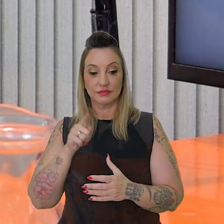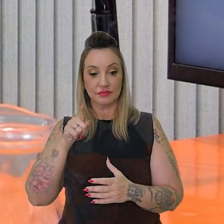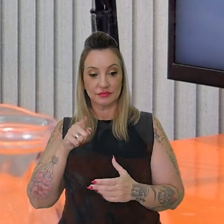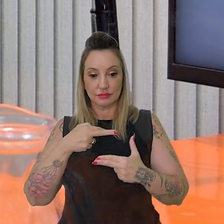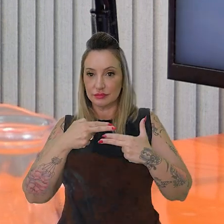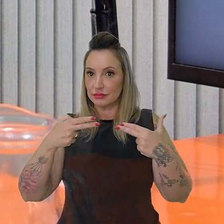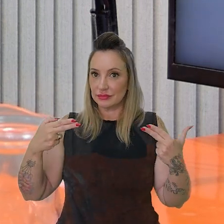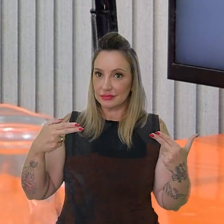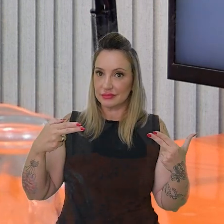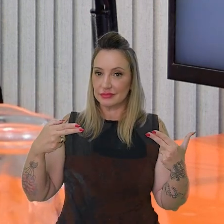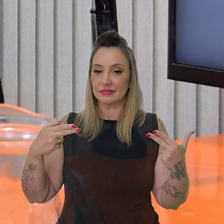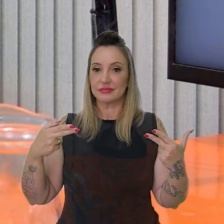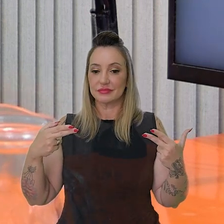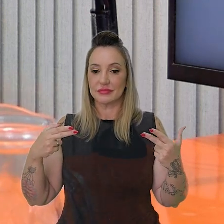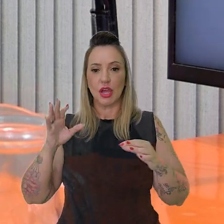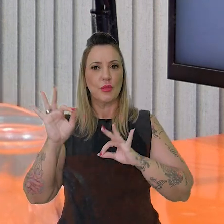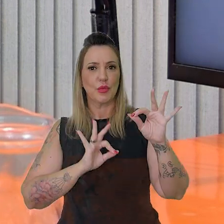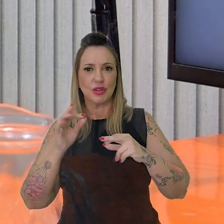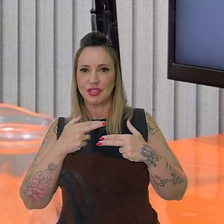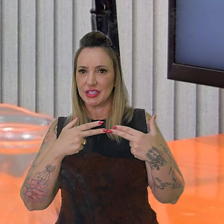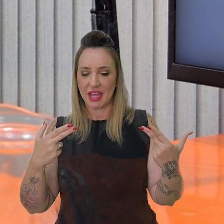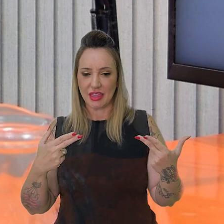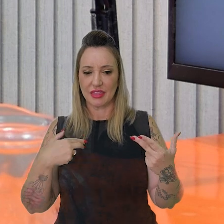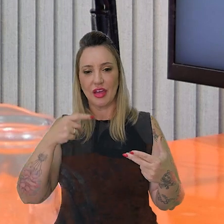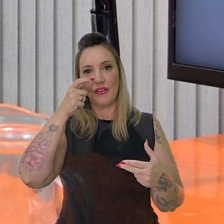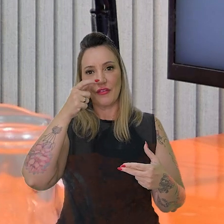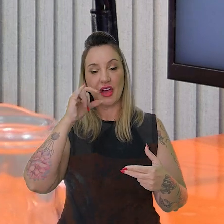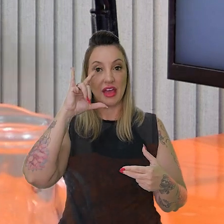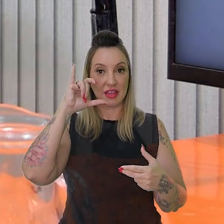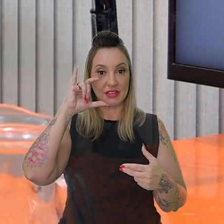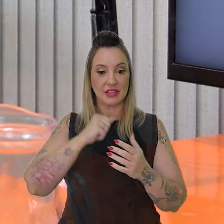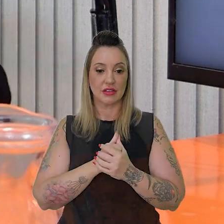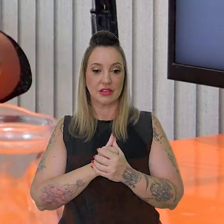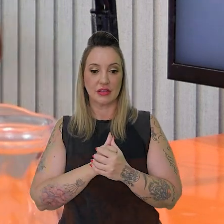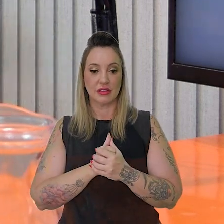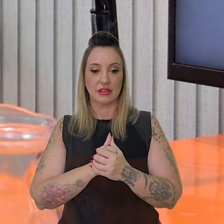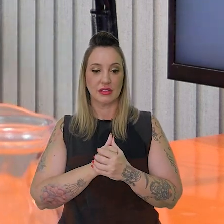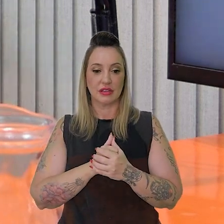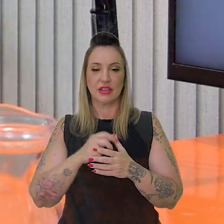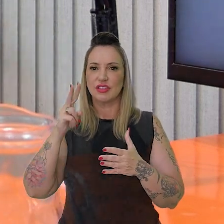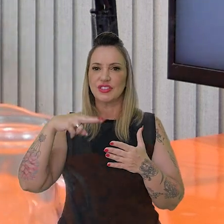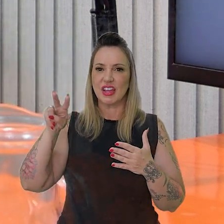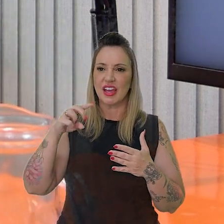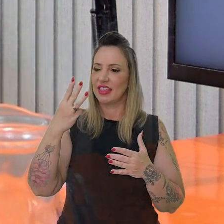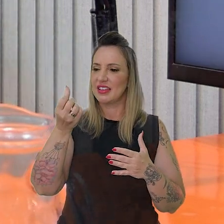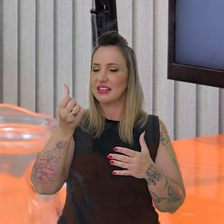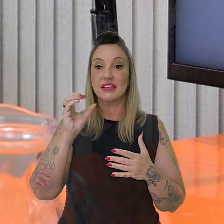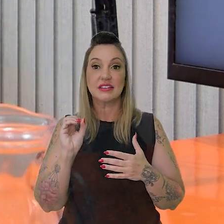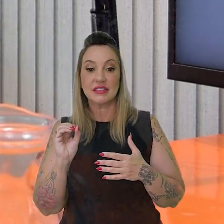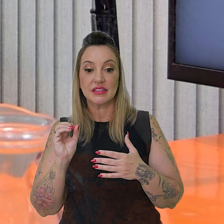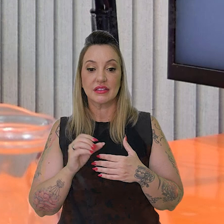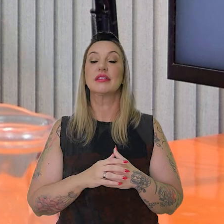você tem um monte de projetos e eu vi no seu Instagram um tal de chequim